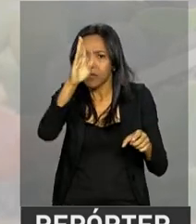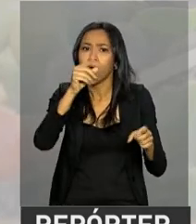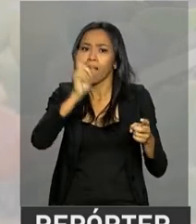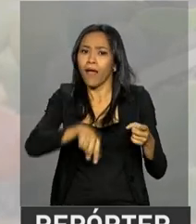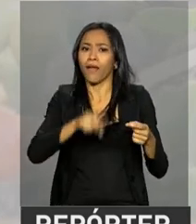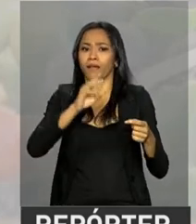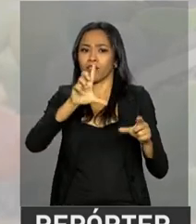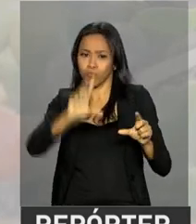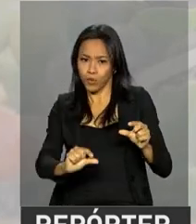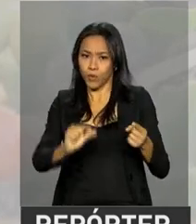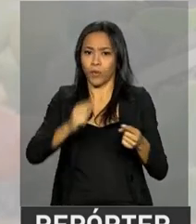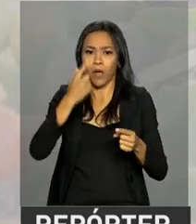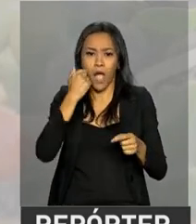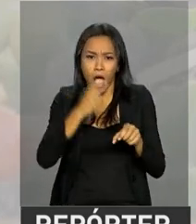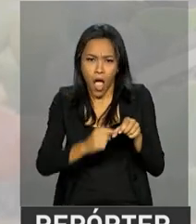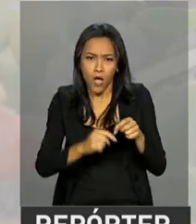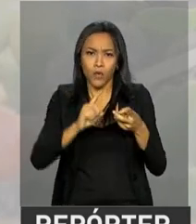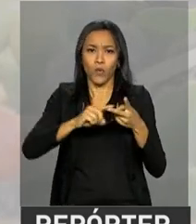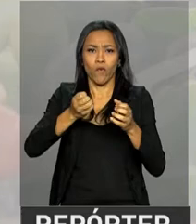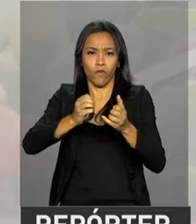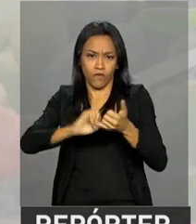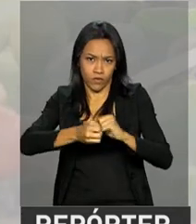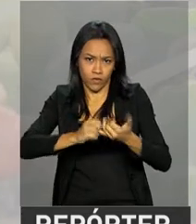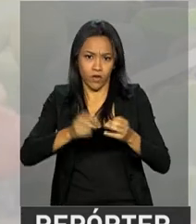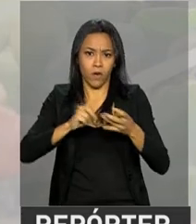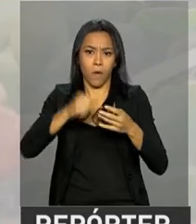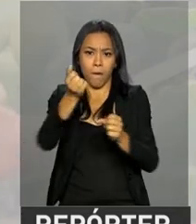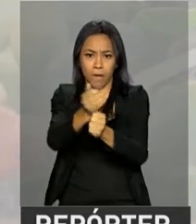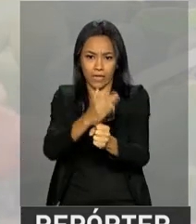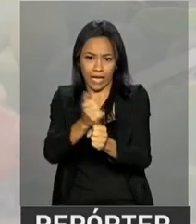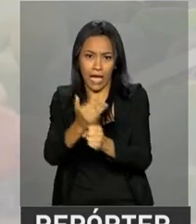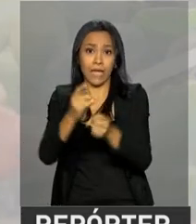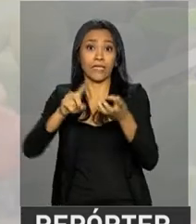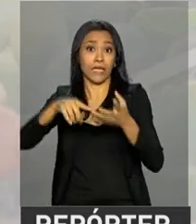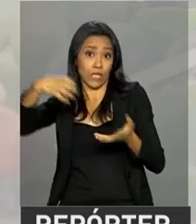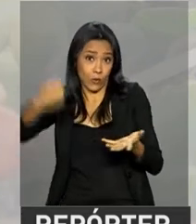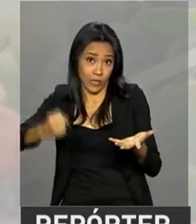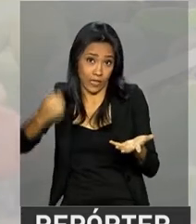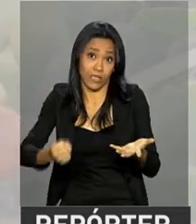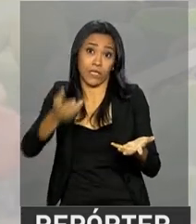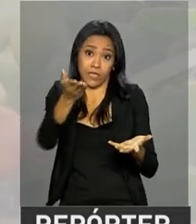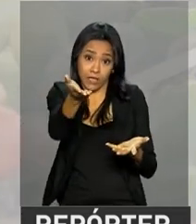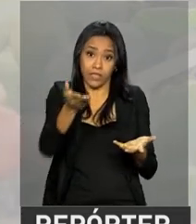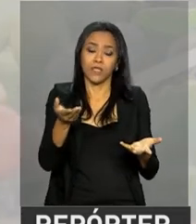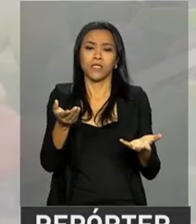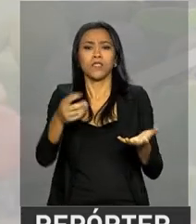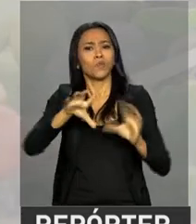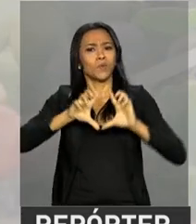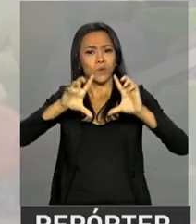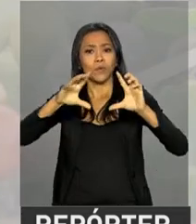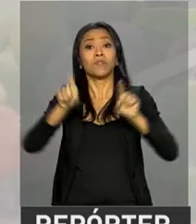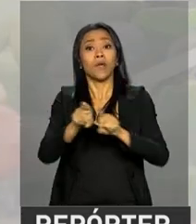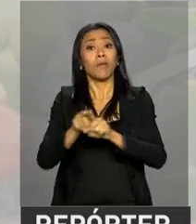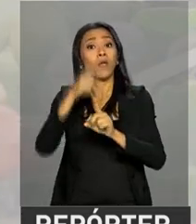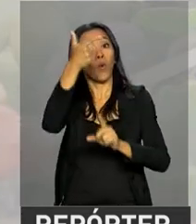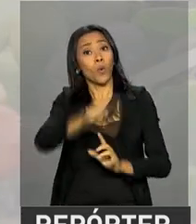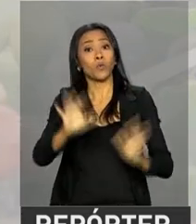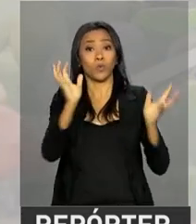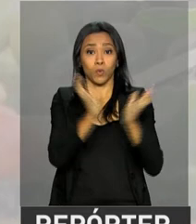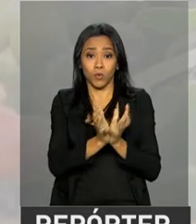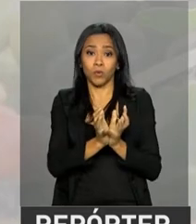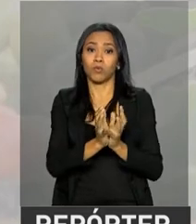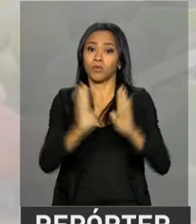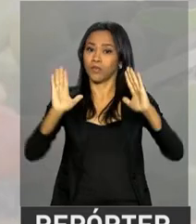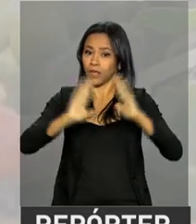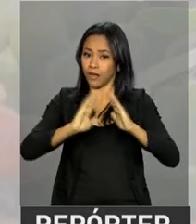para o alho o feijão carioca a batata eo leite longa vida também teve queda no grupo da habitação em